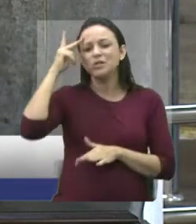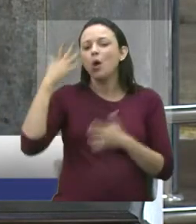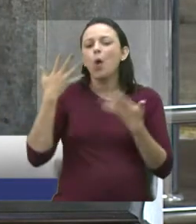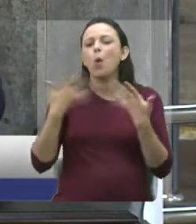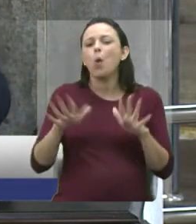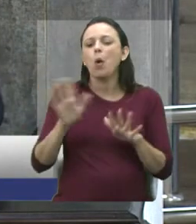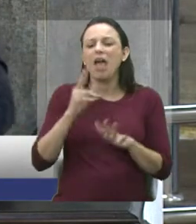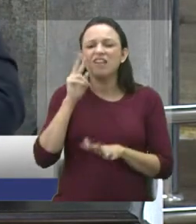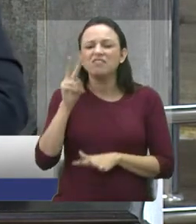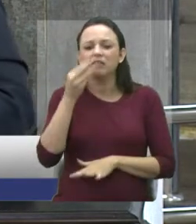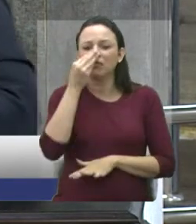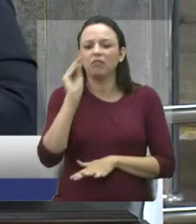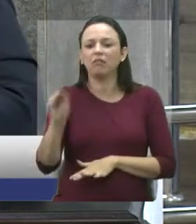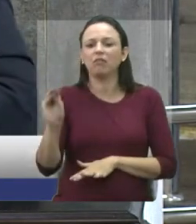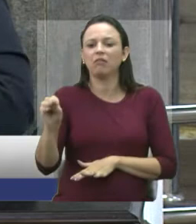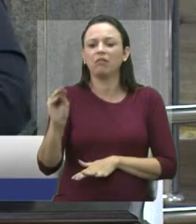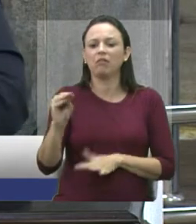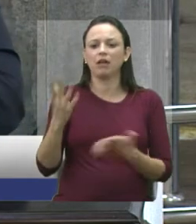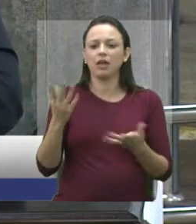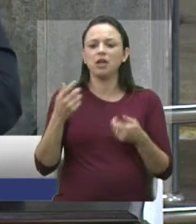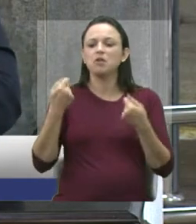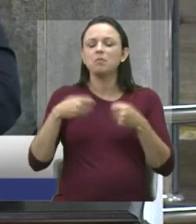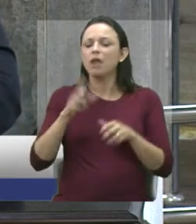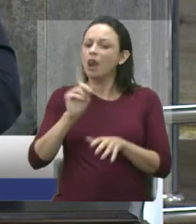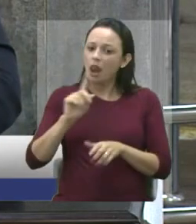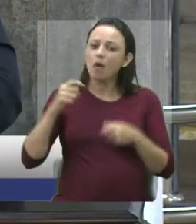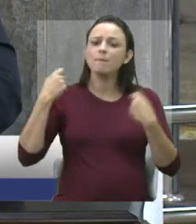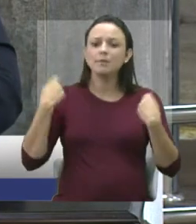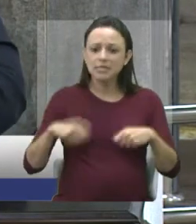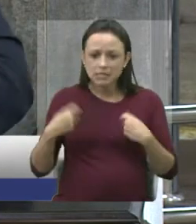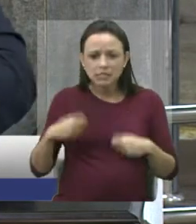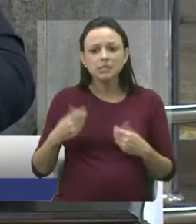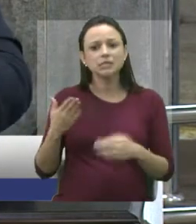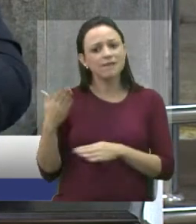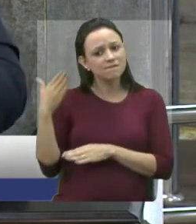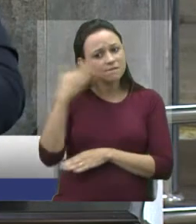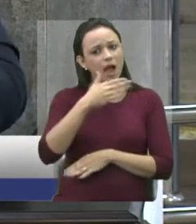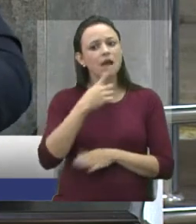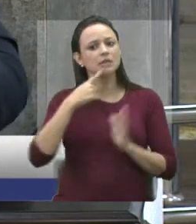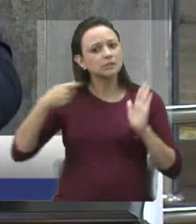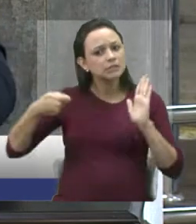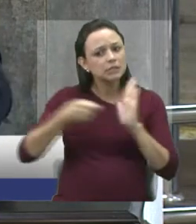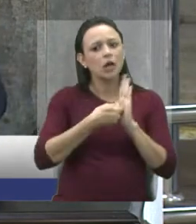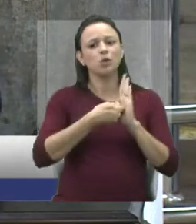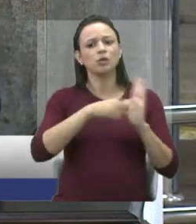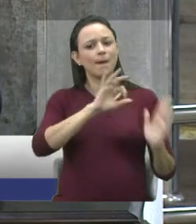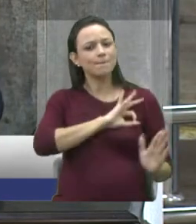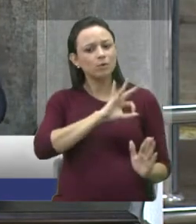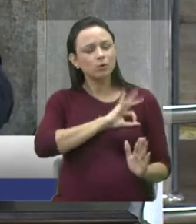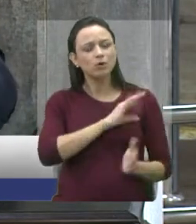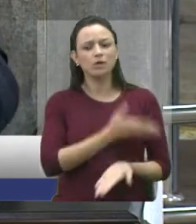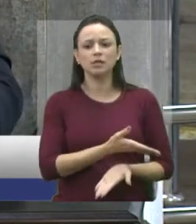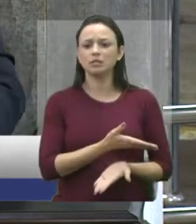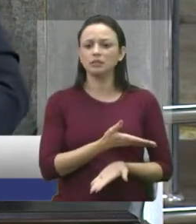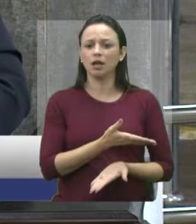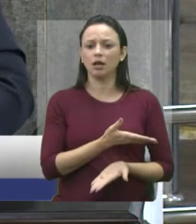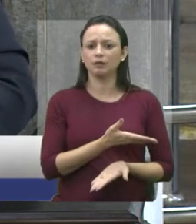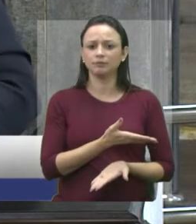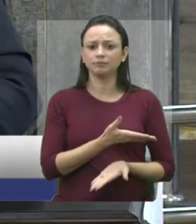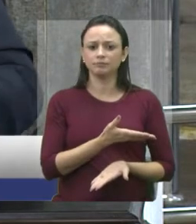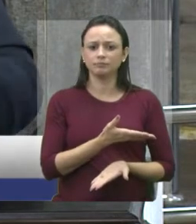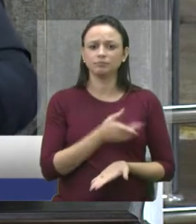denunciar ou fazer o que tem que fazer. E para você comprovar isso, você precisa até de